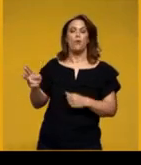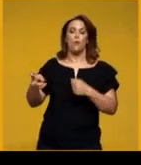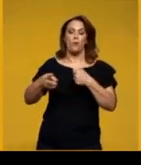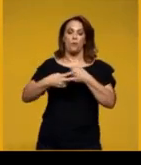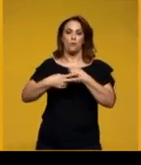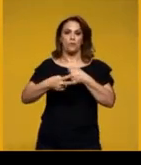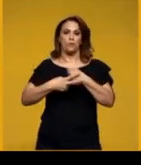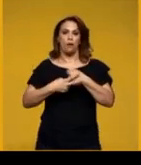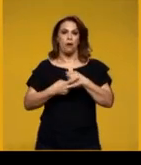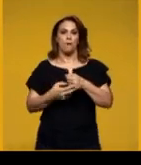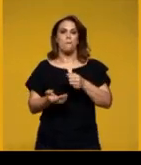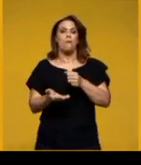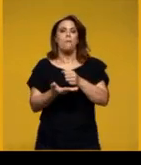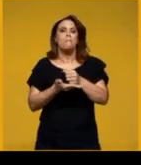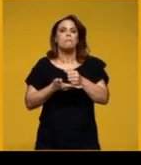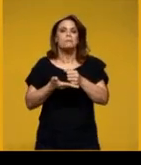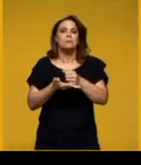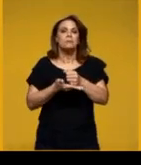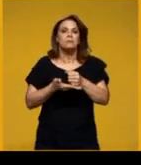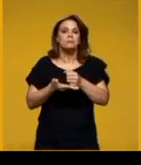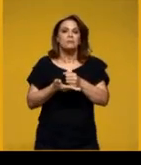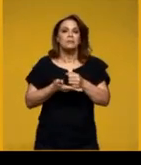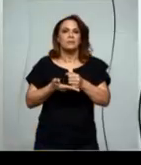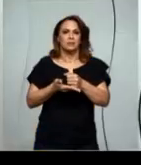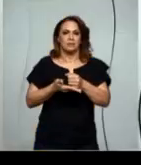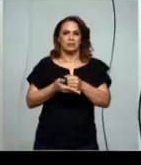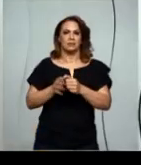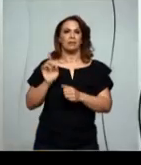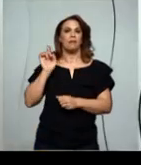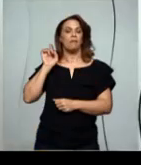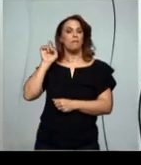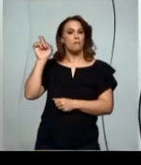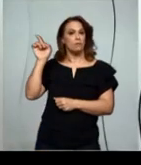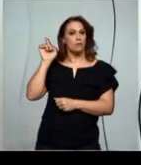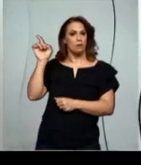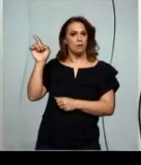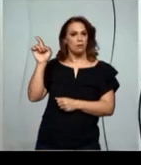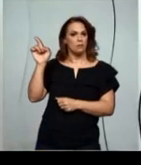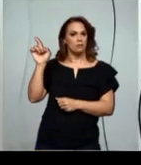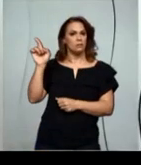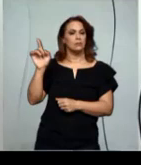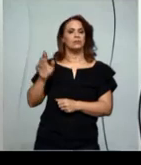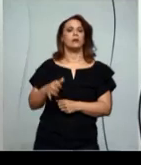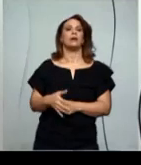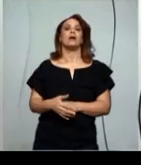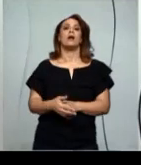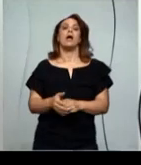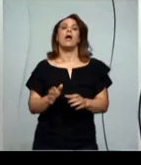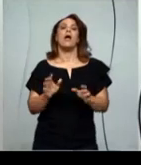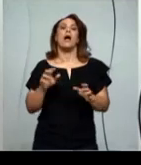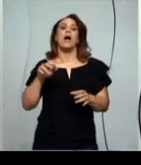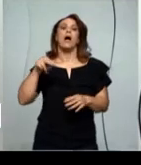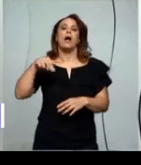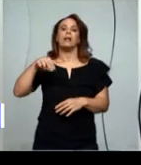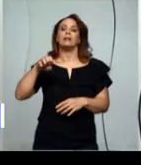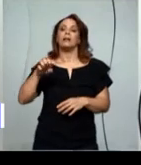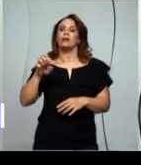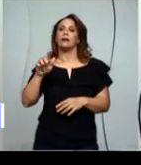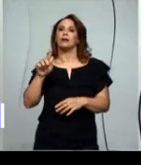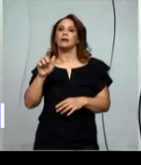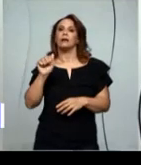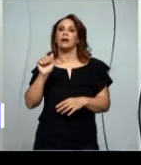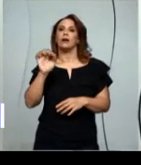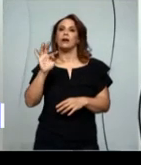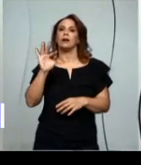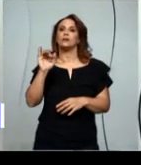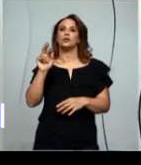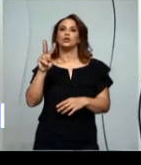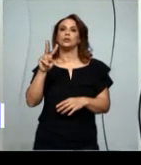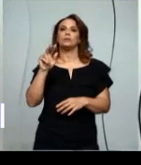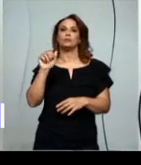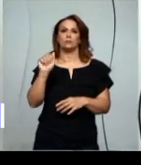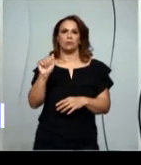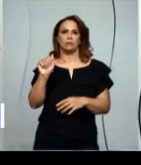Essa é a forma negativa do passado. Forma interrogativa, o que acontece? Não